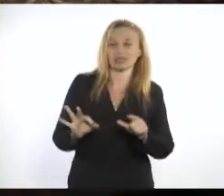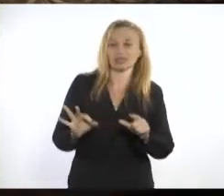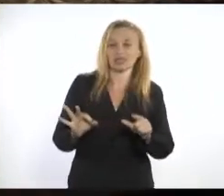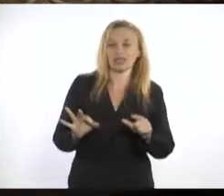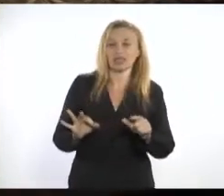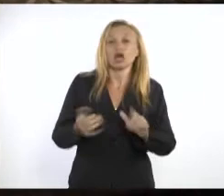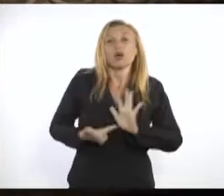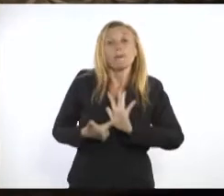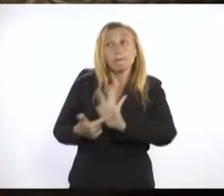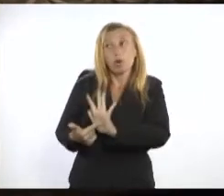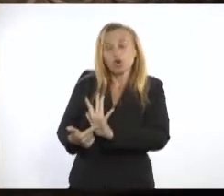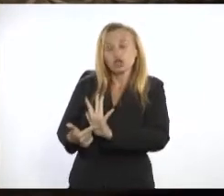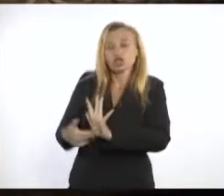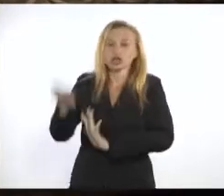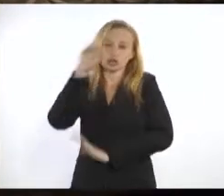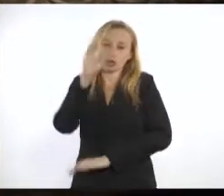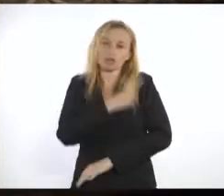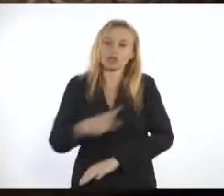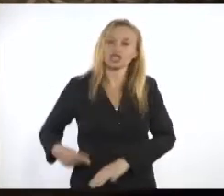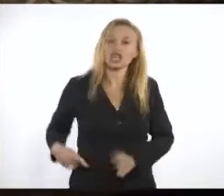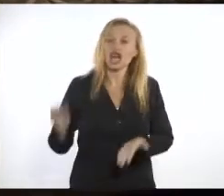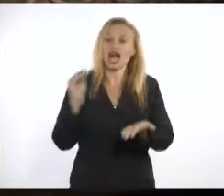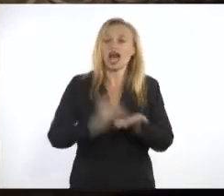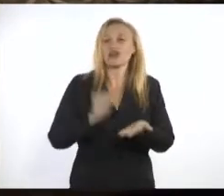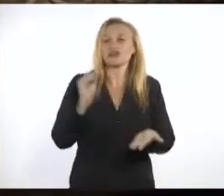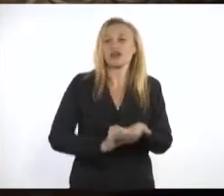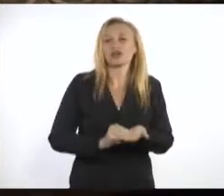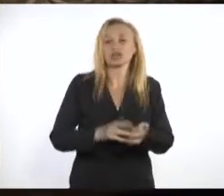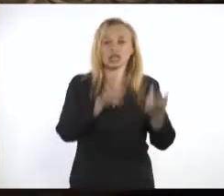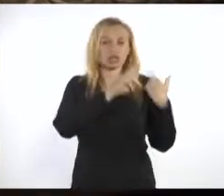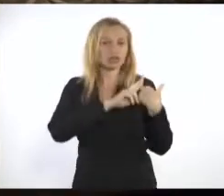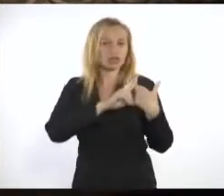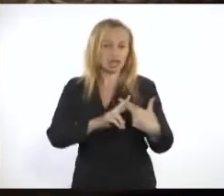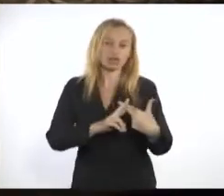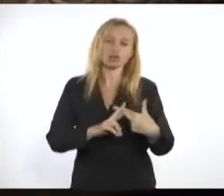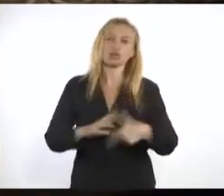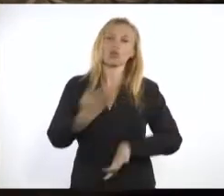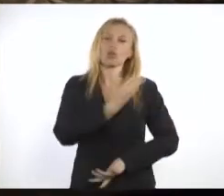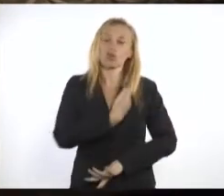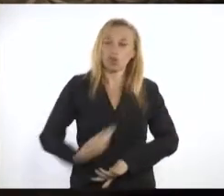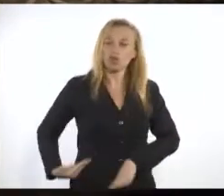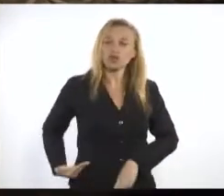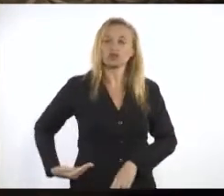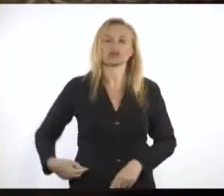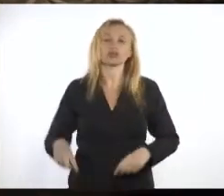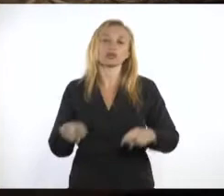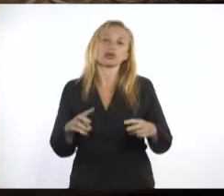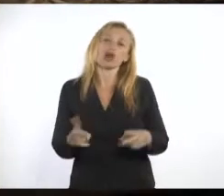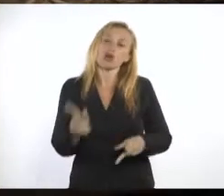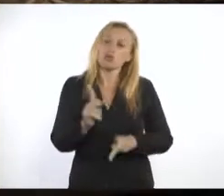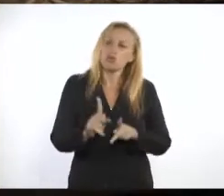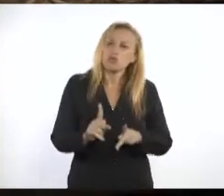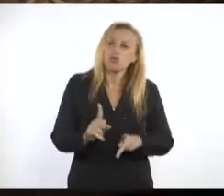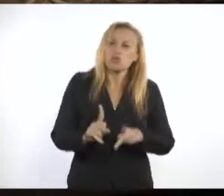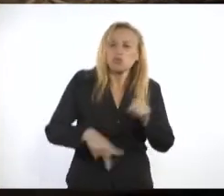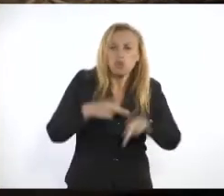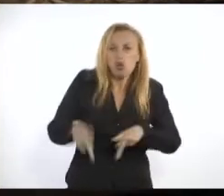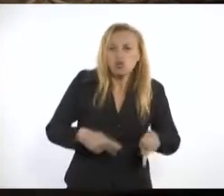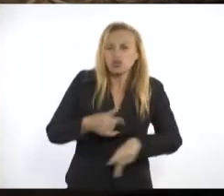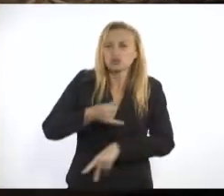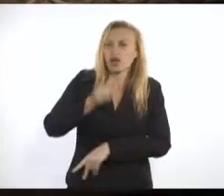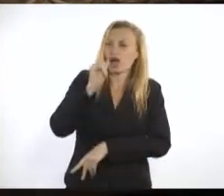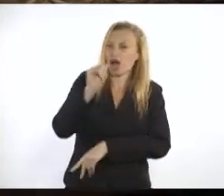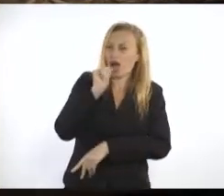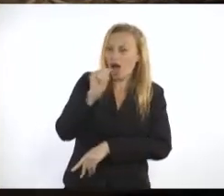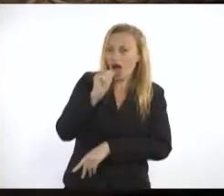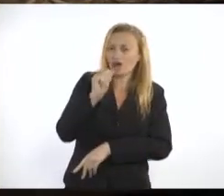a falta de compostura desse governo com relação à população que está bebendo água ruim,